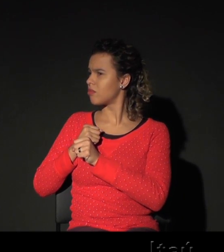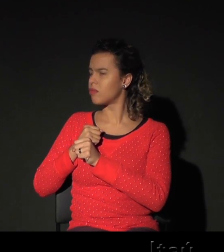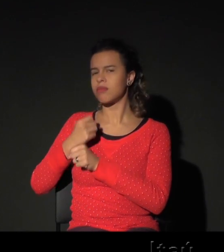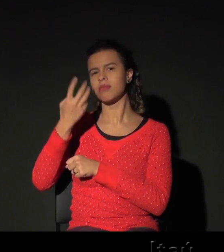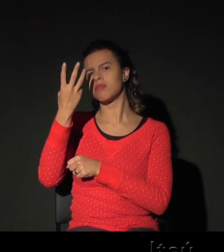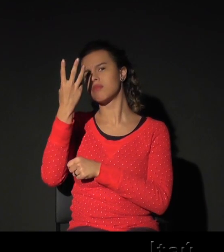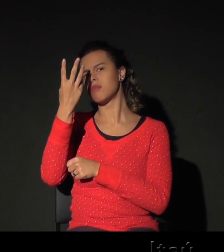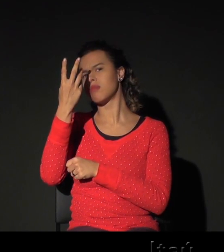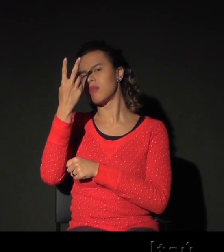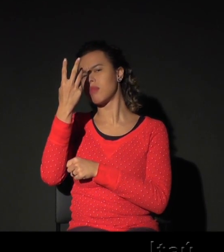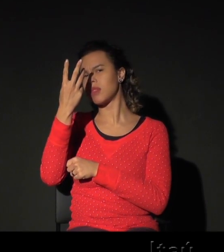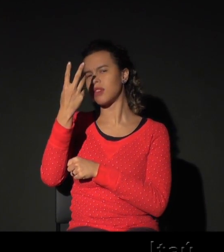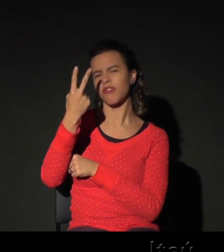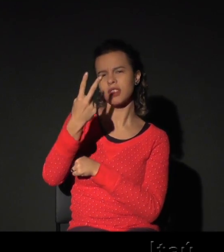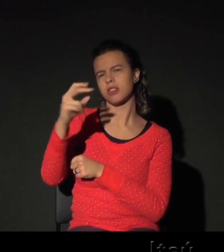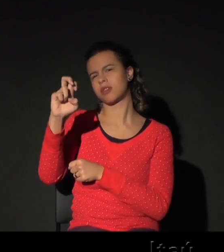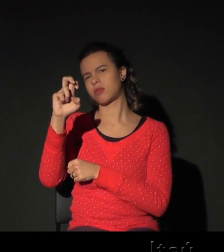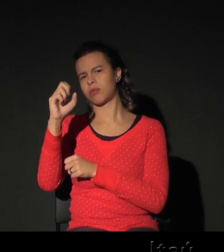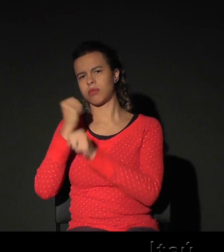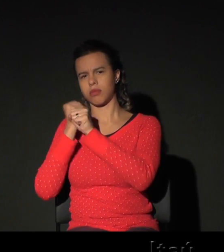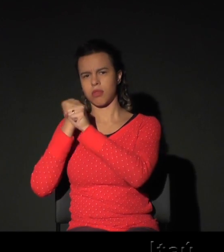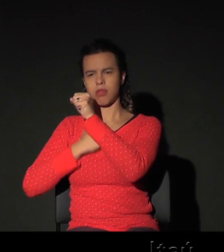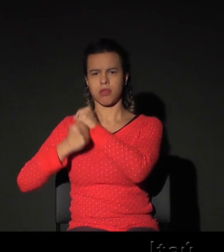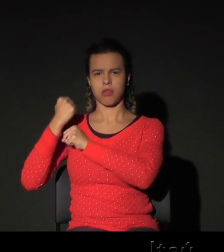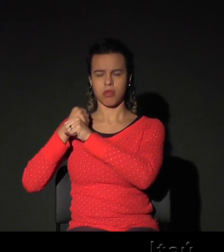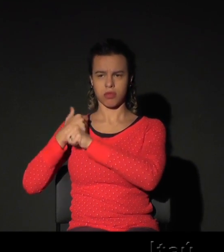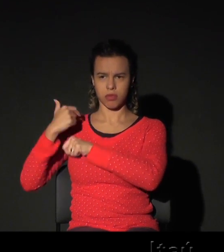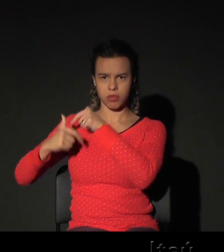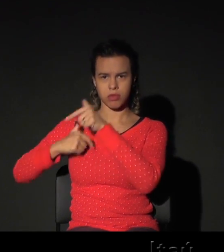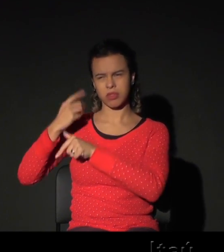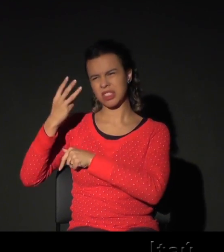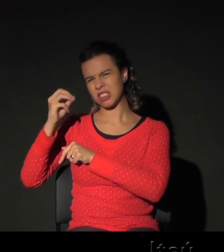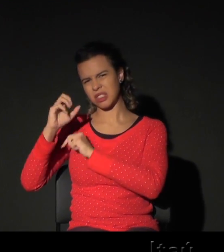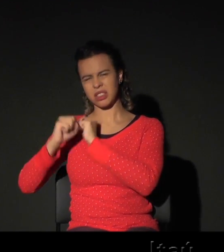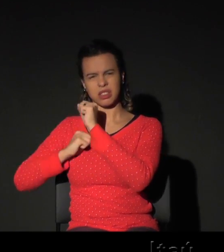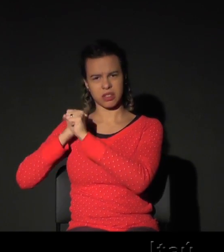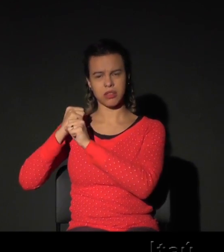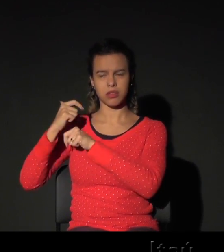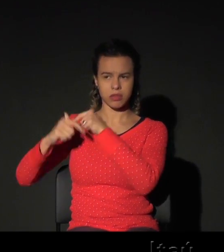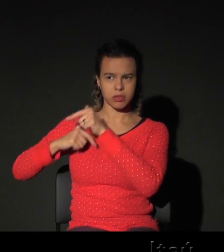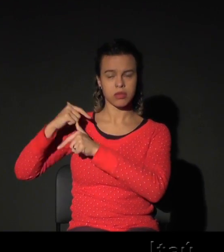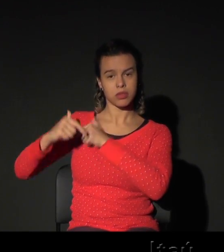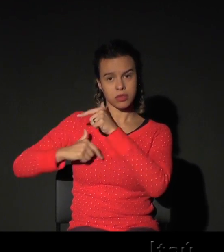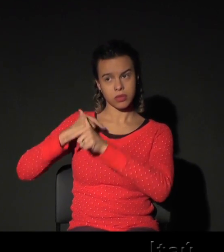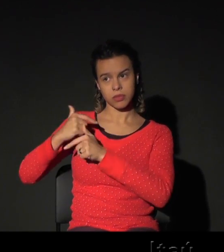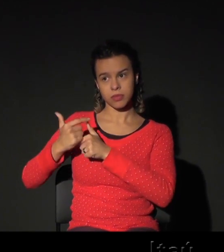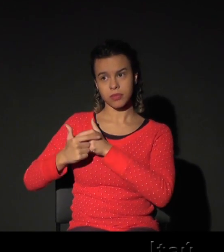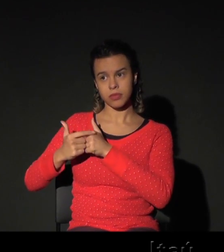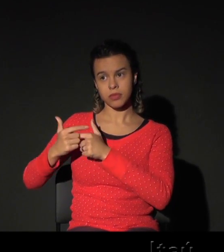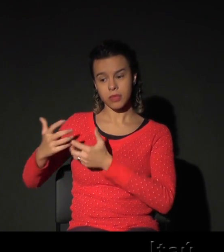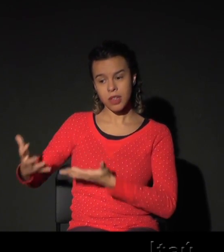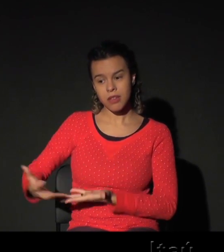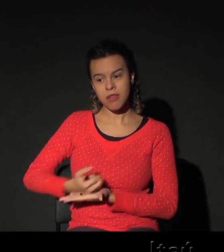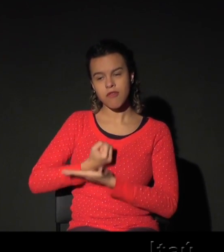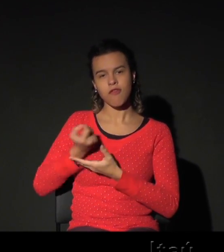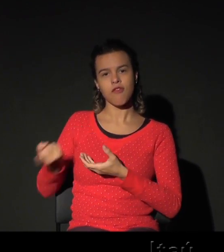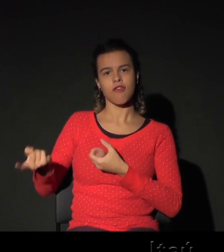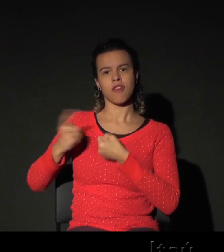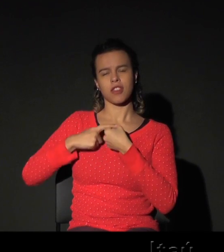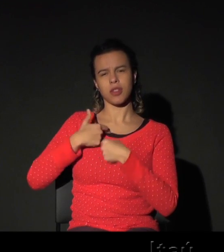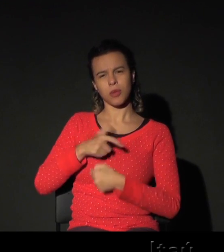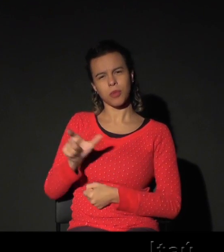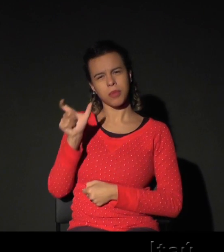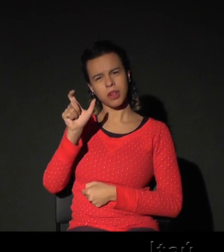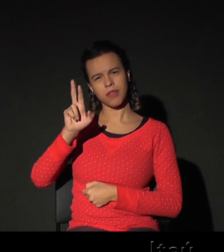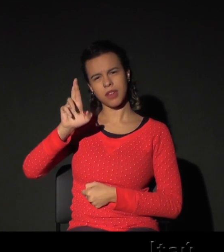de 25 anos 20 e tantos 30 anos já trabalhando o resgate eu uso eu